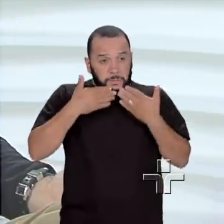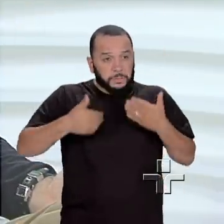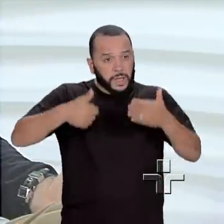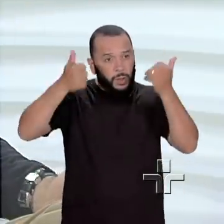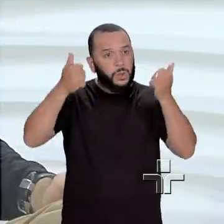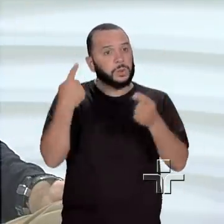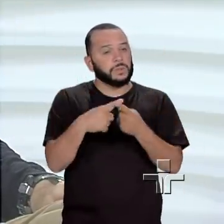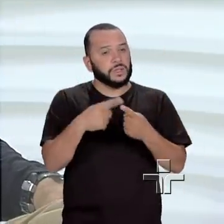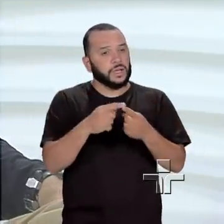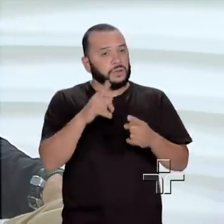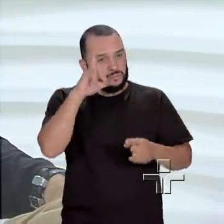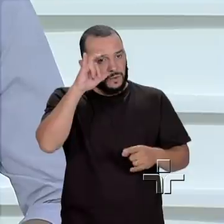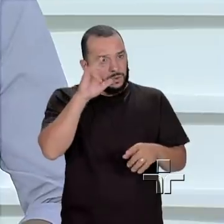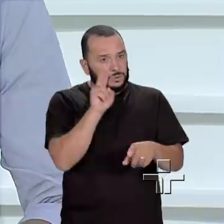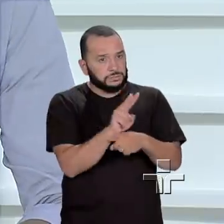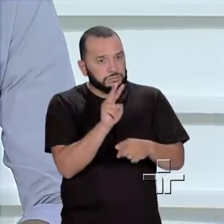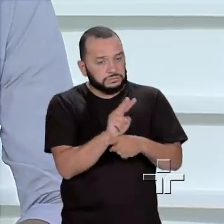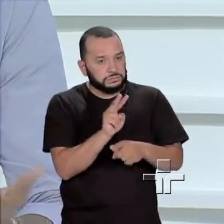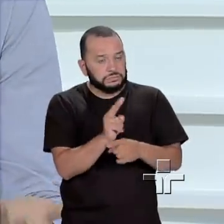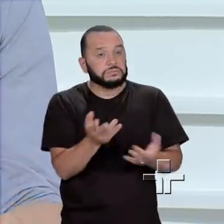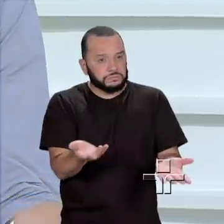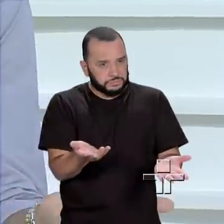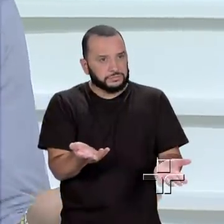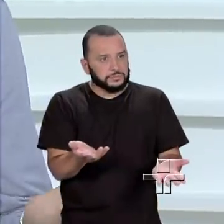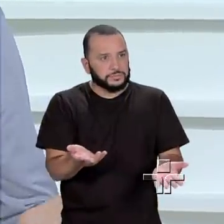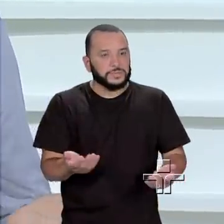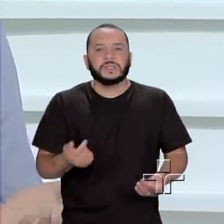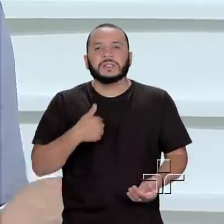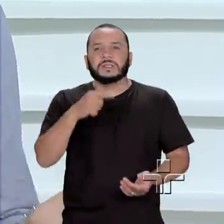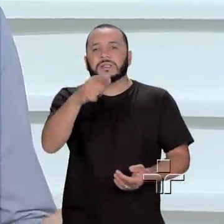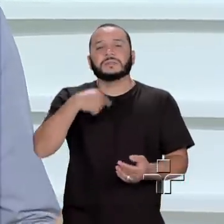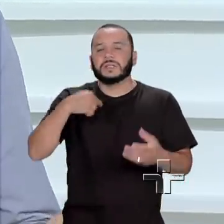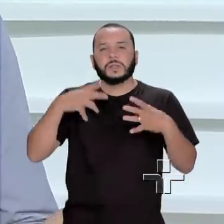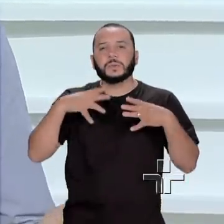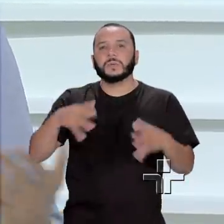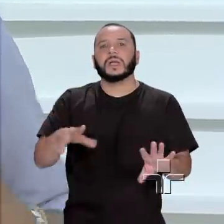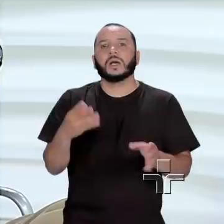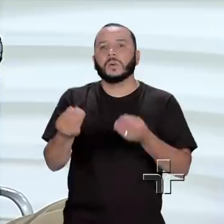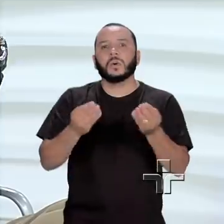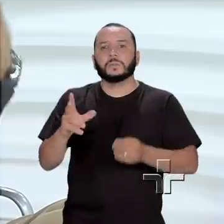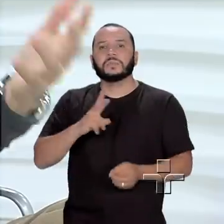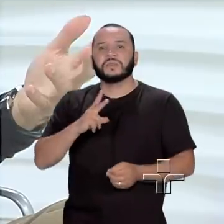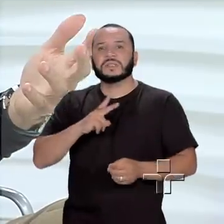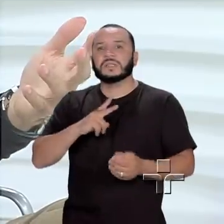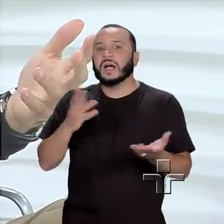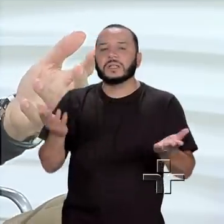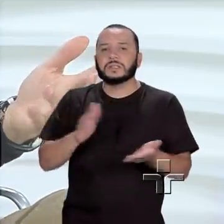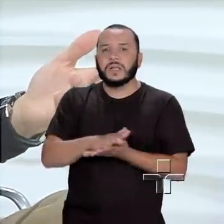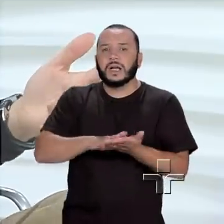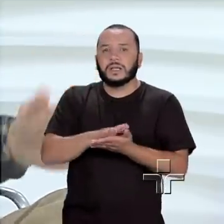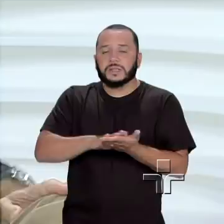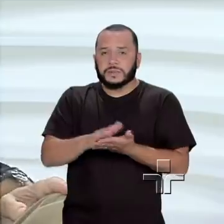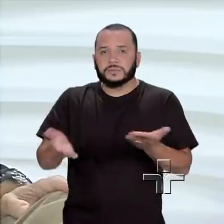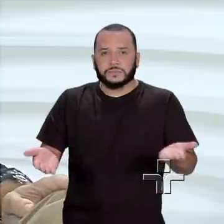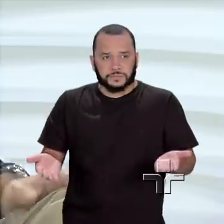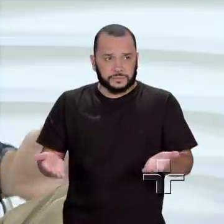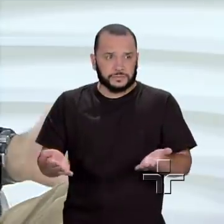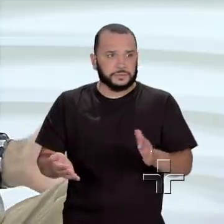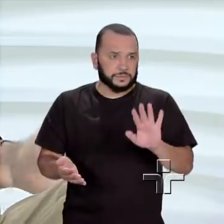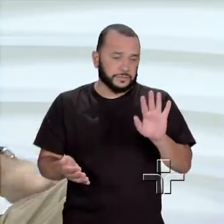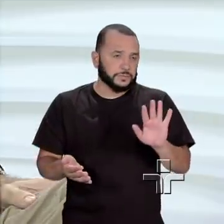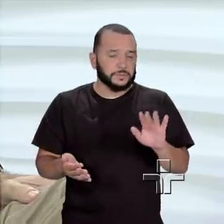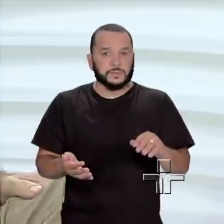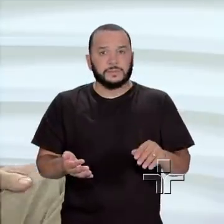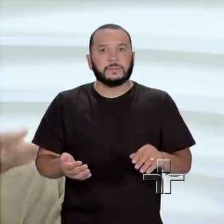proteger seus dados... É isso que eu falo agora. Se você não quiser se submeter à falta de privacidade... Ou se você não pode virar um ermitão, você pode sair